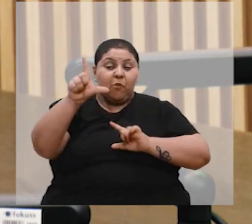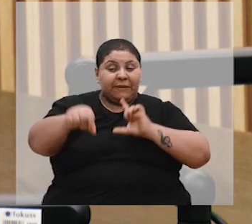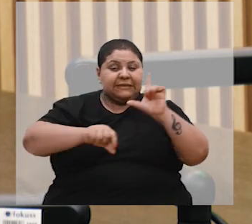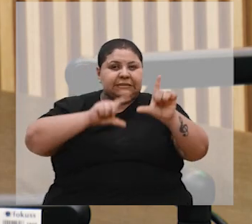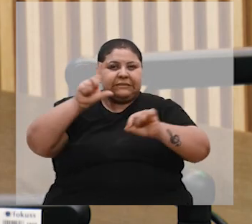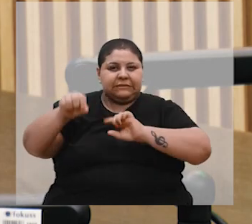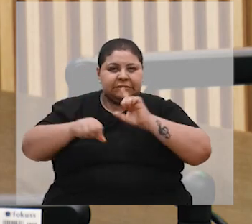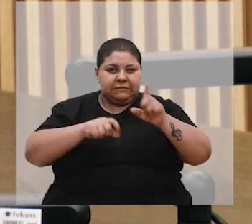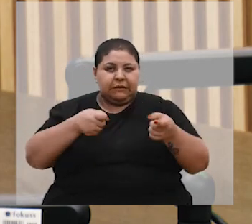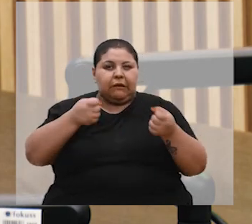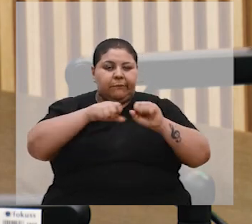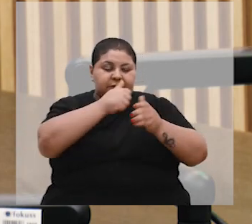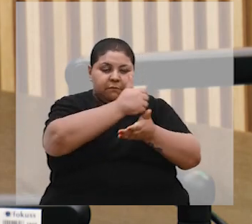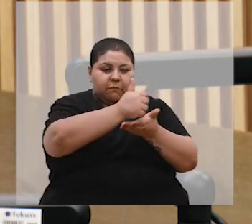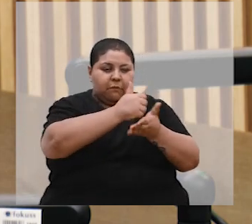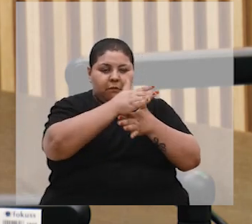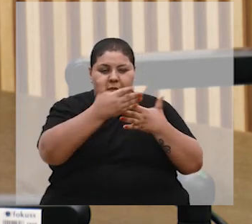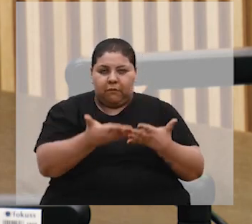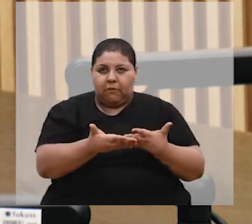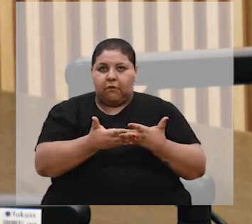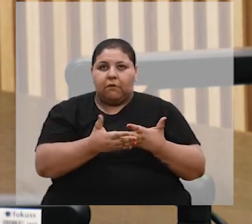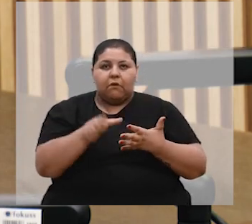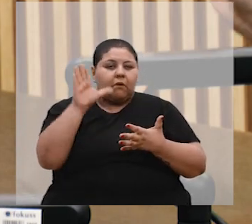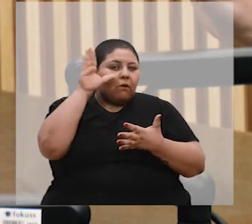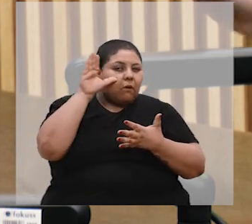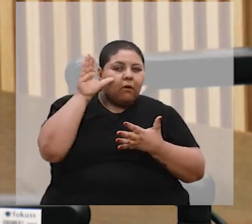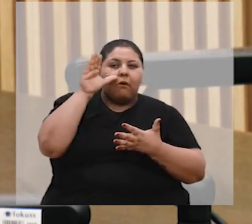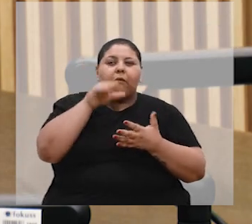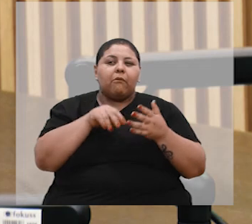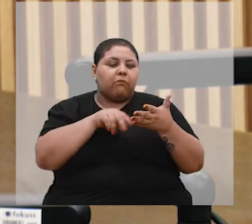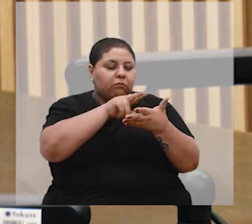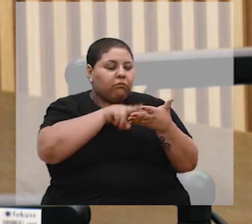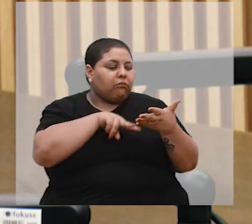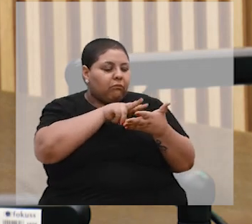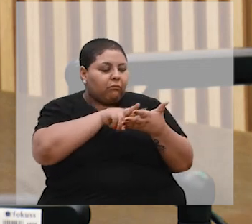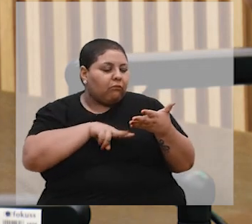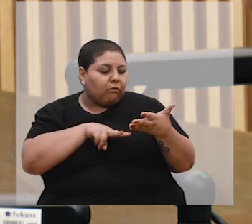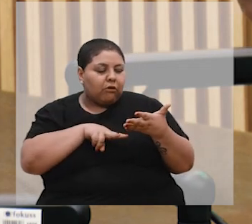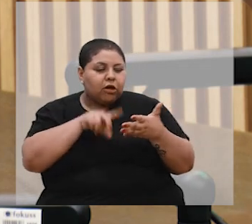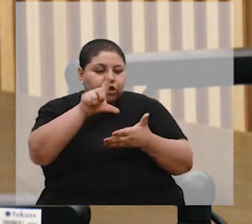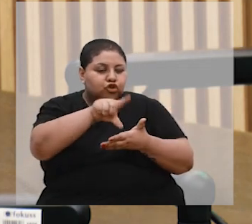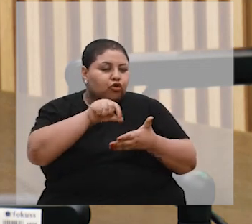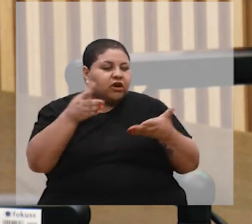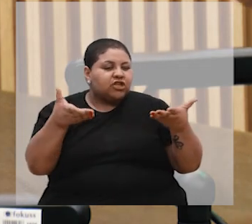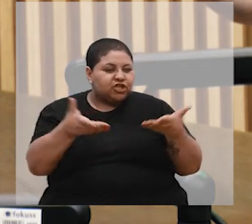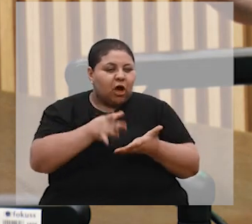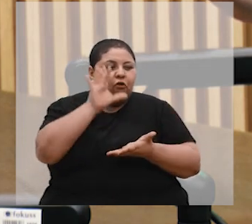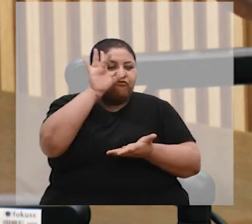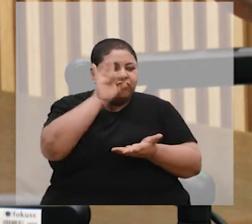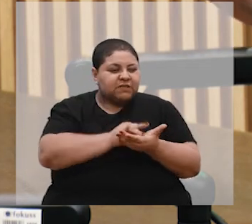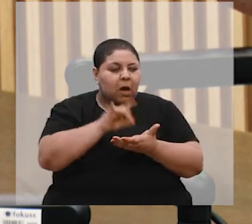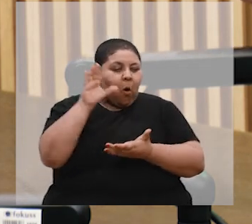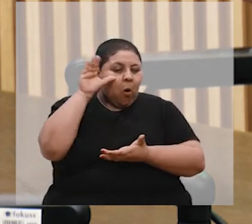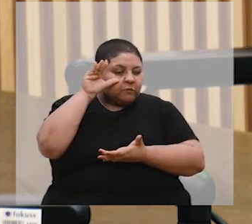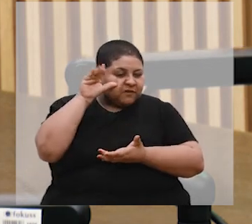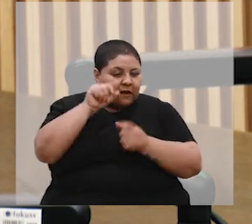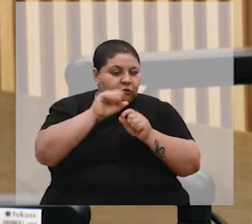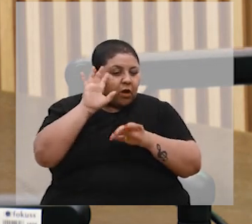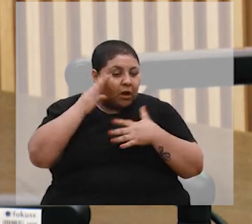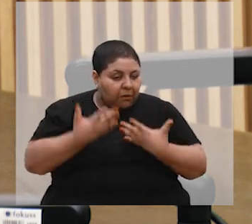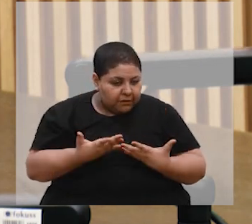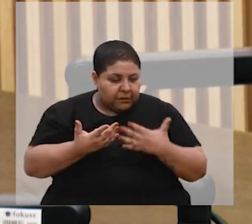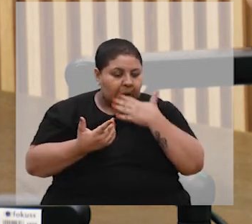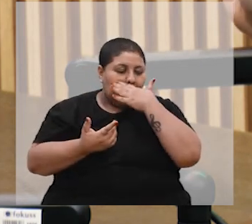gente pode se basear, né? Então, a gente olha lá, tem a narração dos fatos, de decisões já concluídas, a gente observa o que aconteceu.